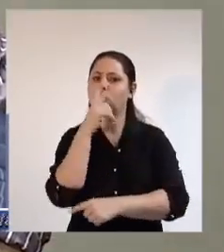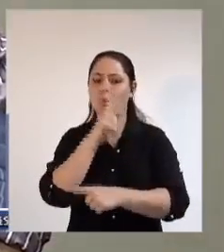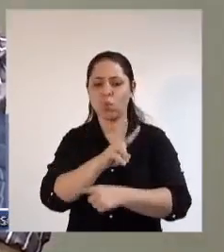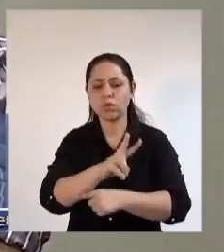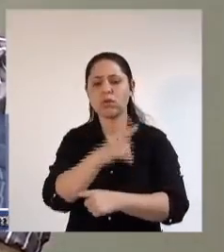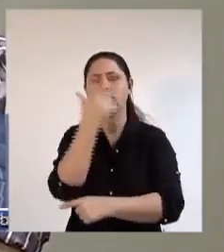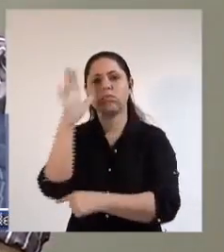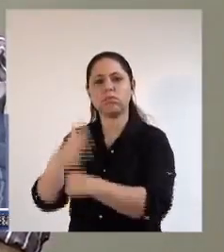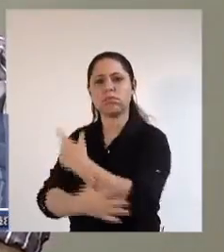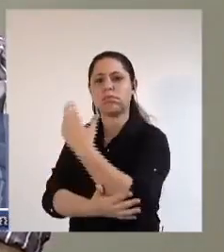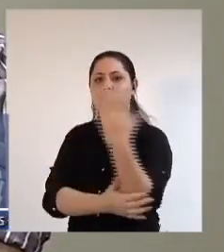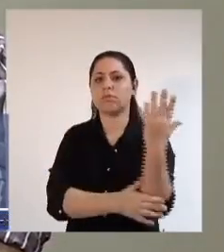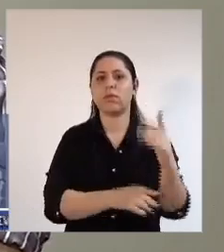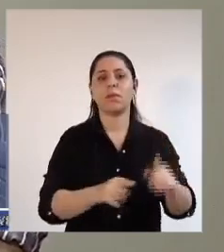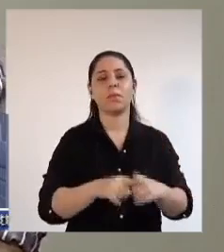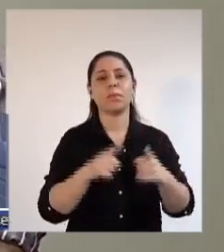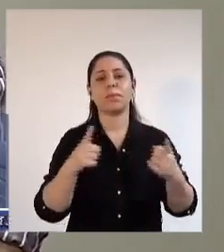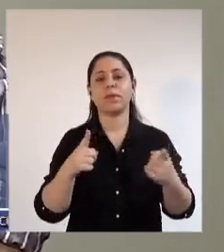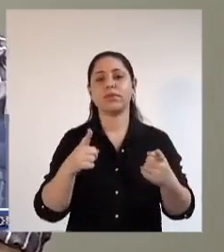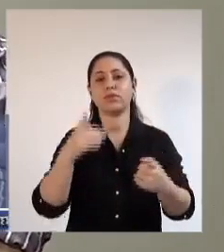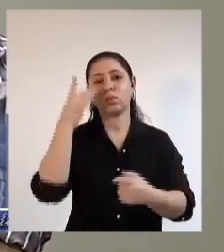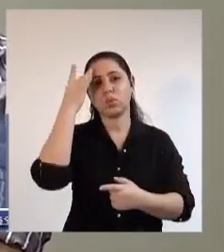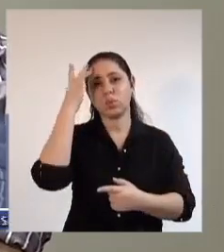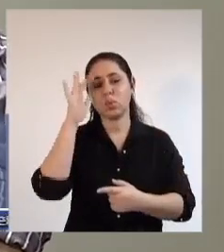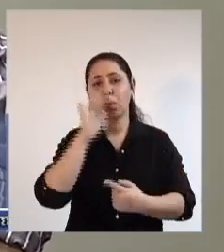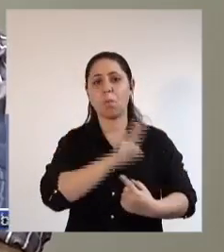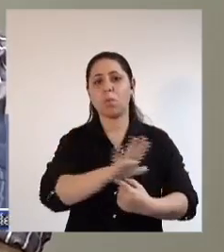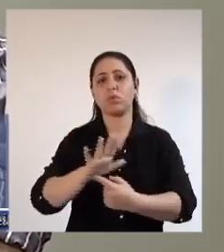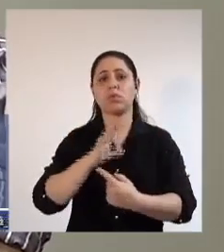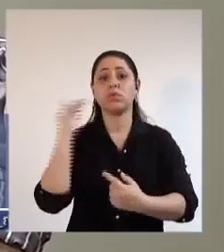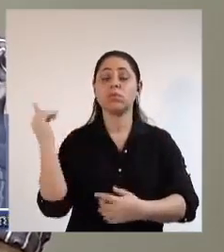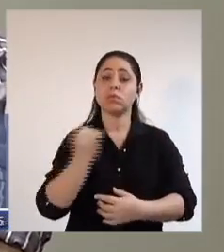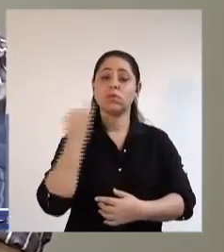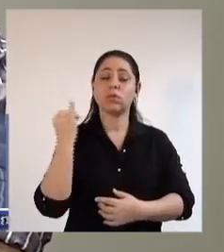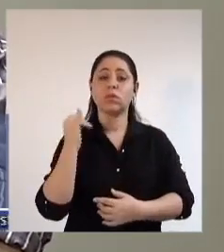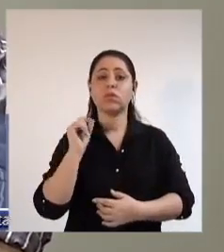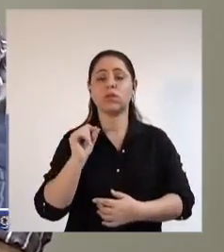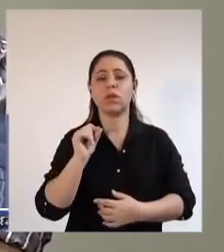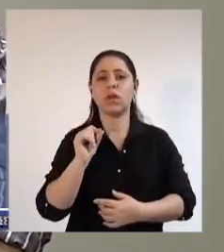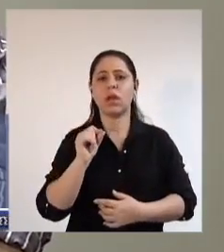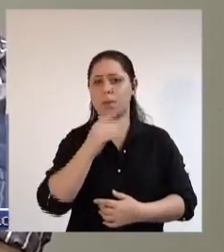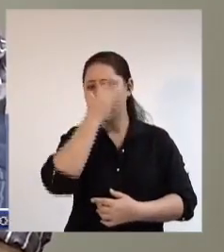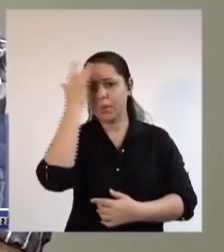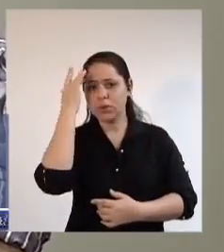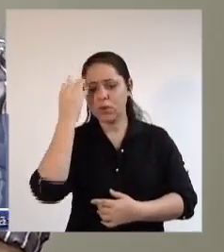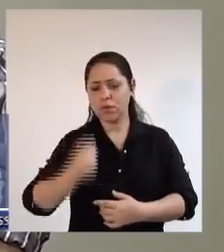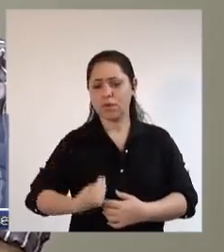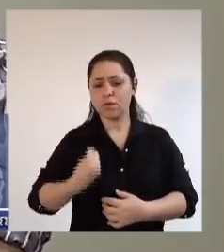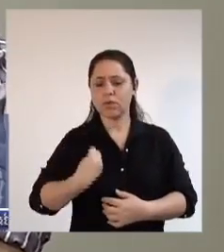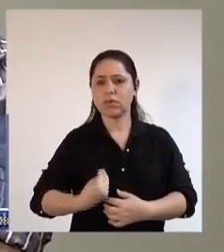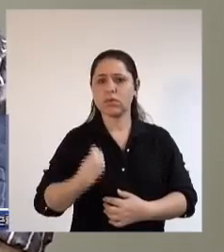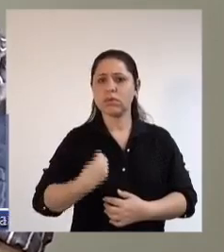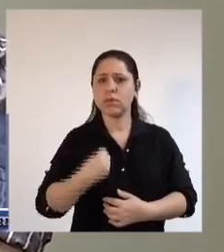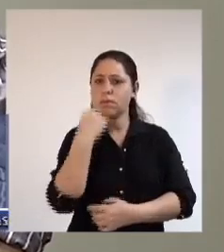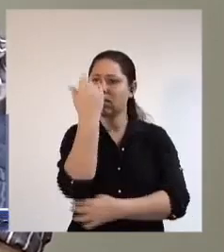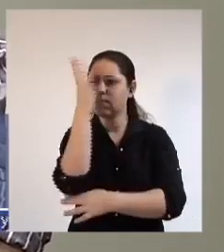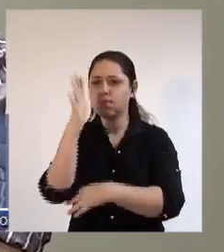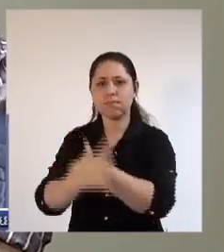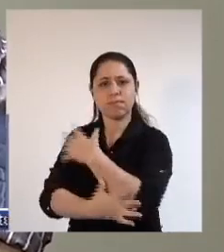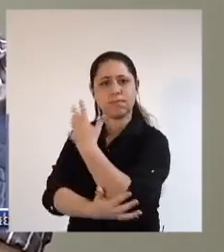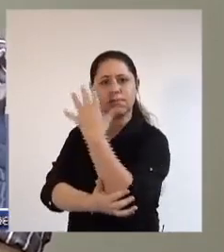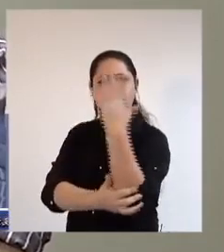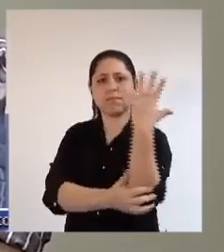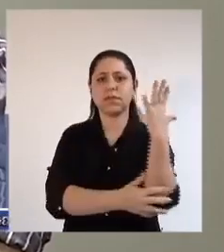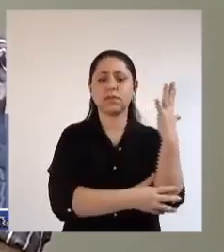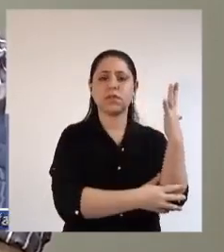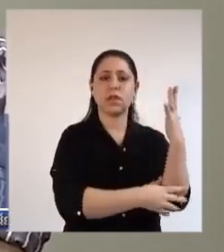conservação num presta essa extrema importância que é das pessoas que conviveram com a natureza e das pessoas reconhecerem aquilo